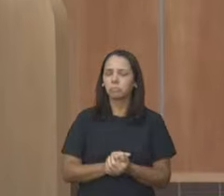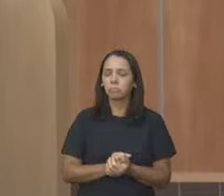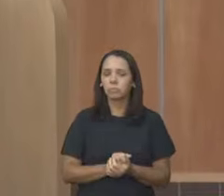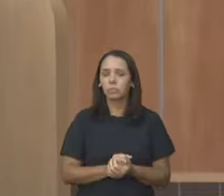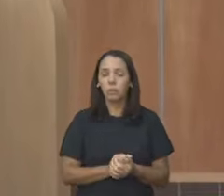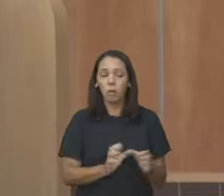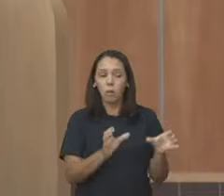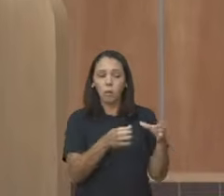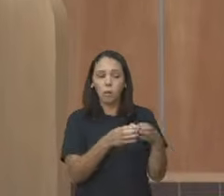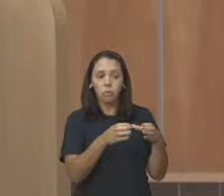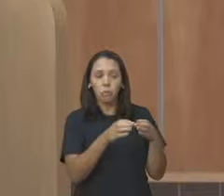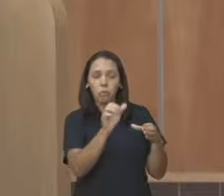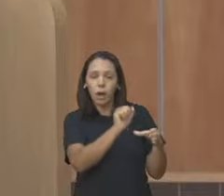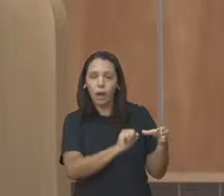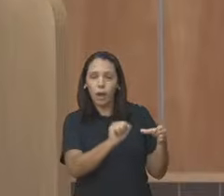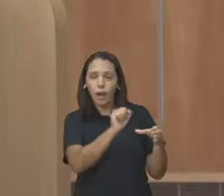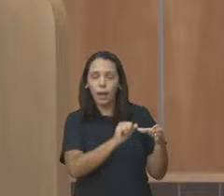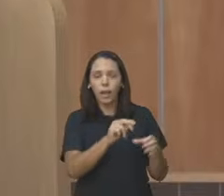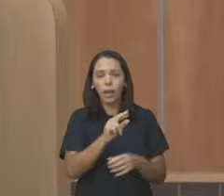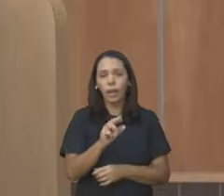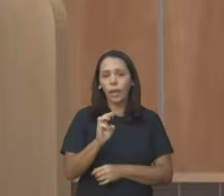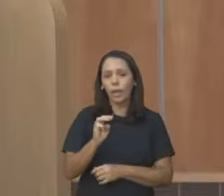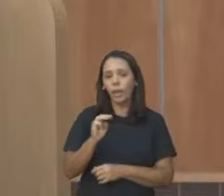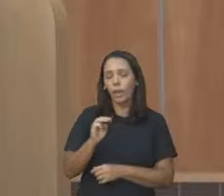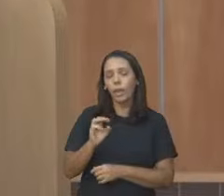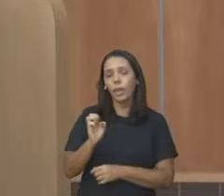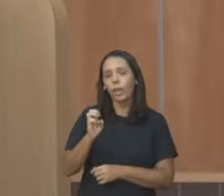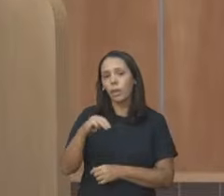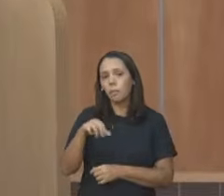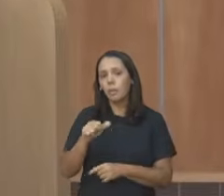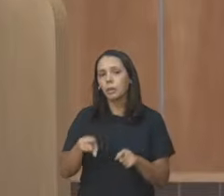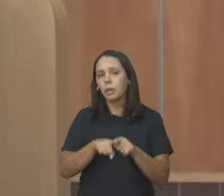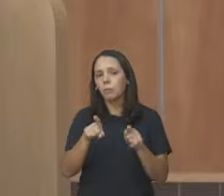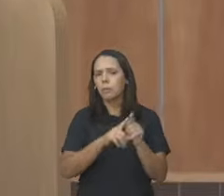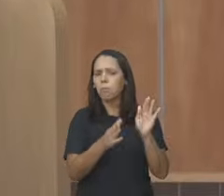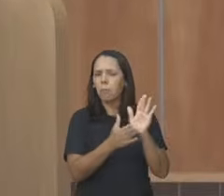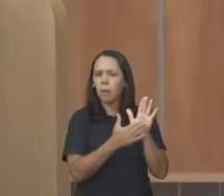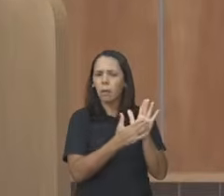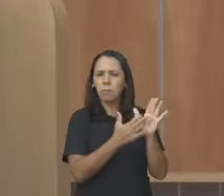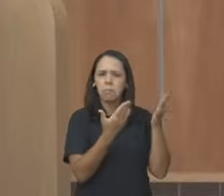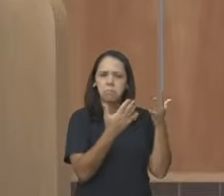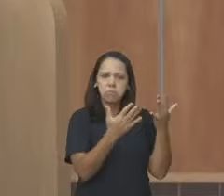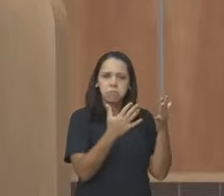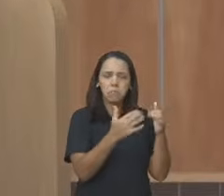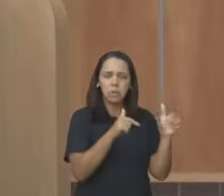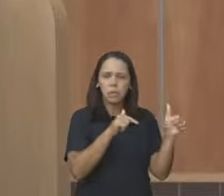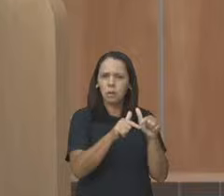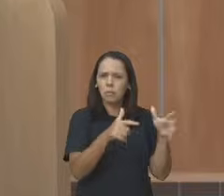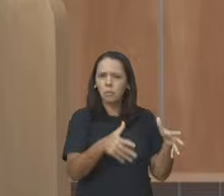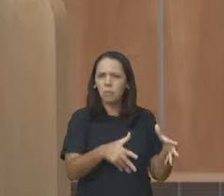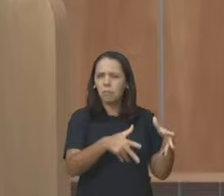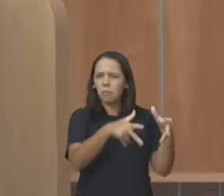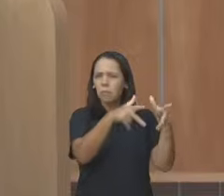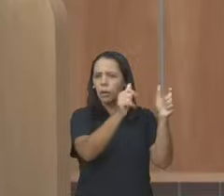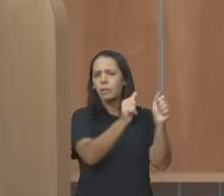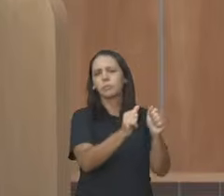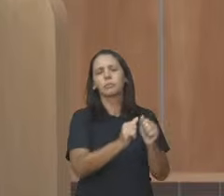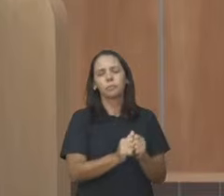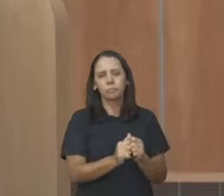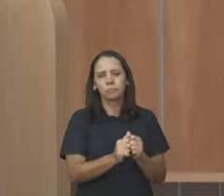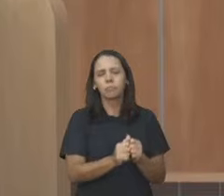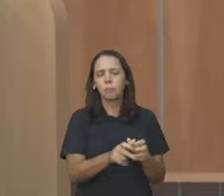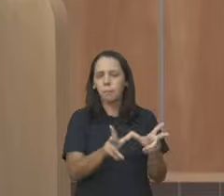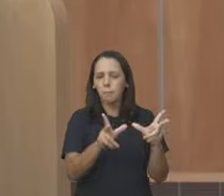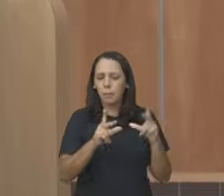a sua diretoria, todos os seus membros. Vocês fazem um trabalho belíssimo pela cidade, um trabalho que